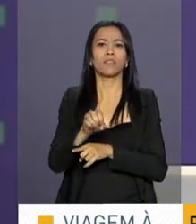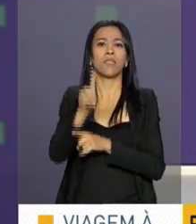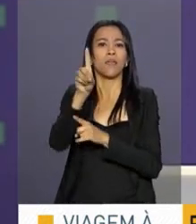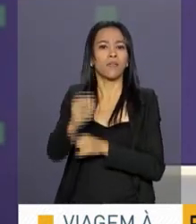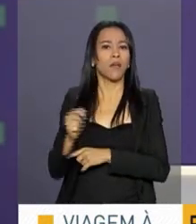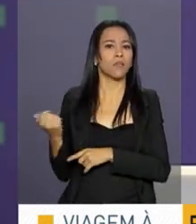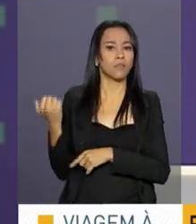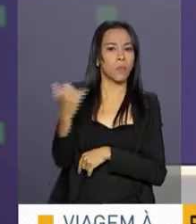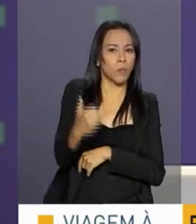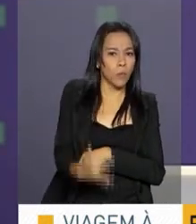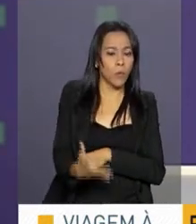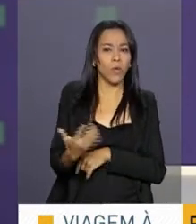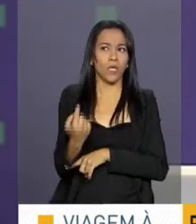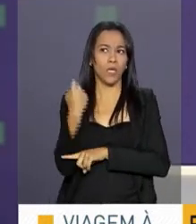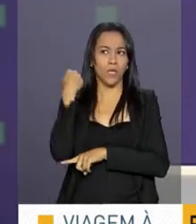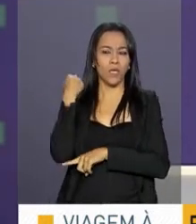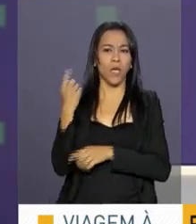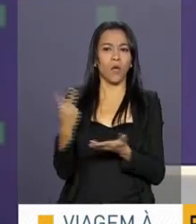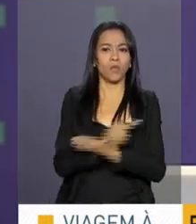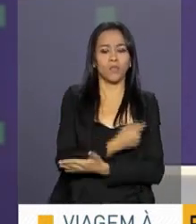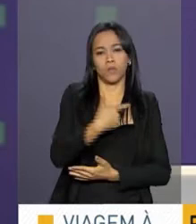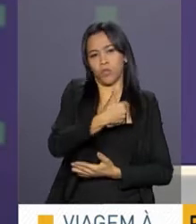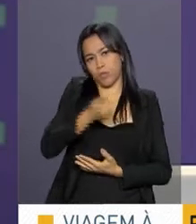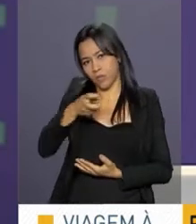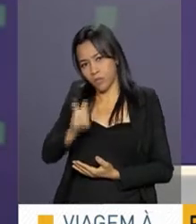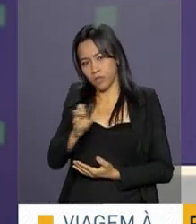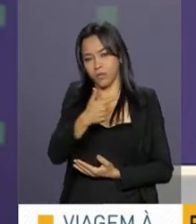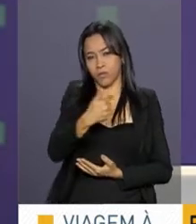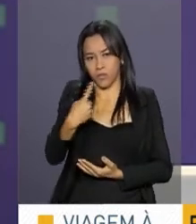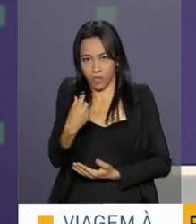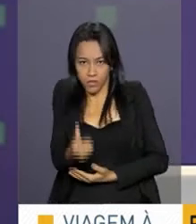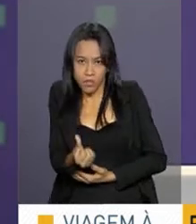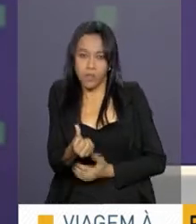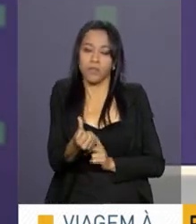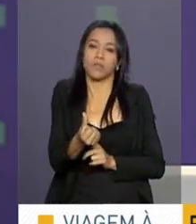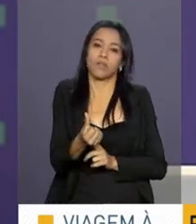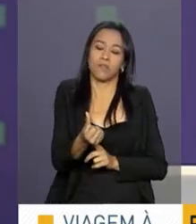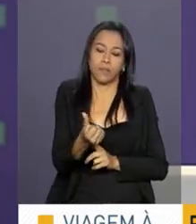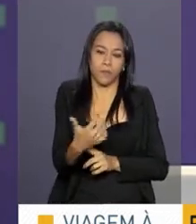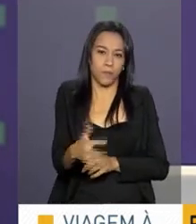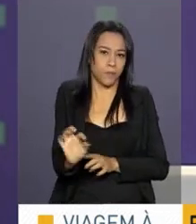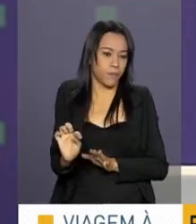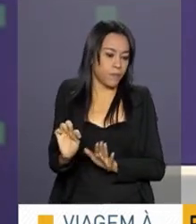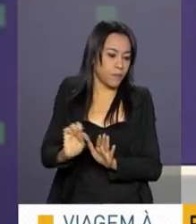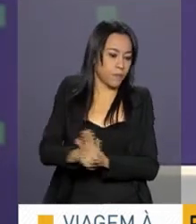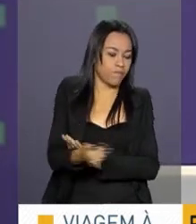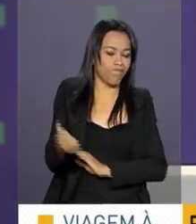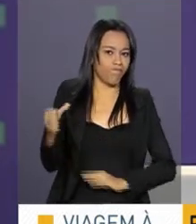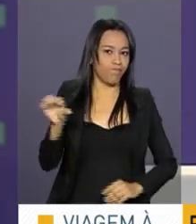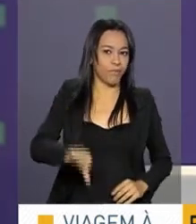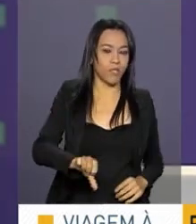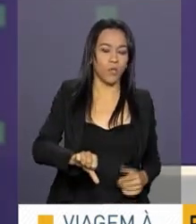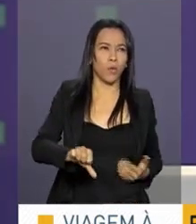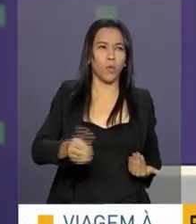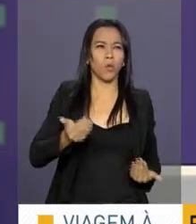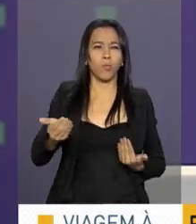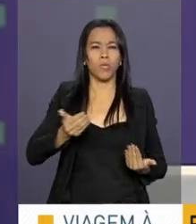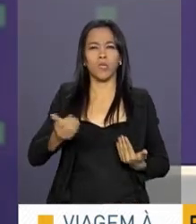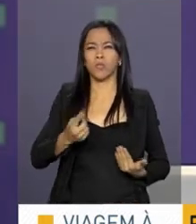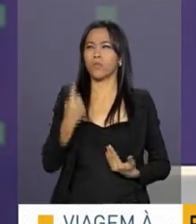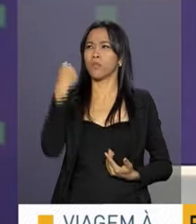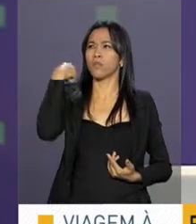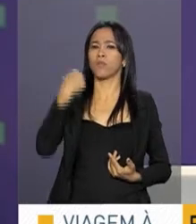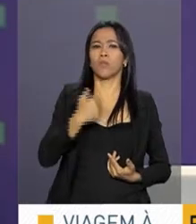recessão que o Brasil vivenciou em 2015 e 2016 é mais profunda do que a recessão de 29,